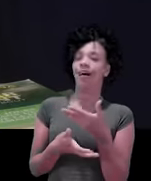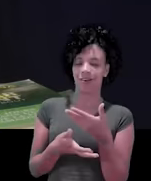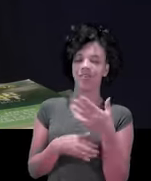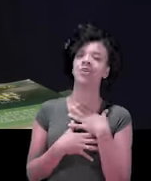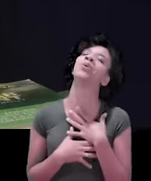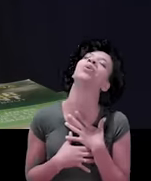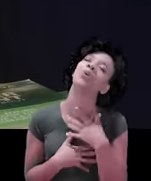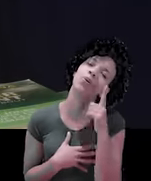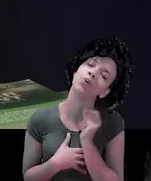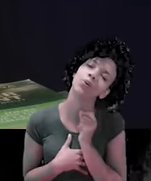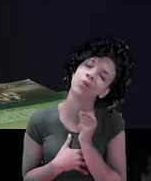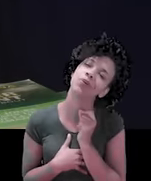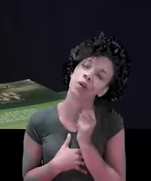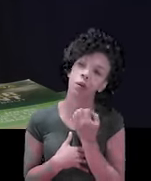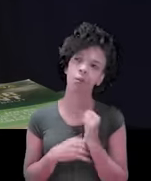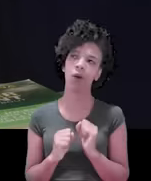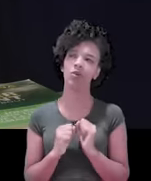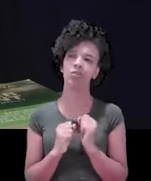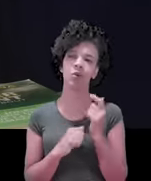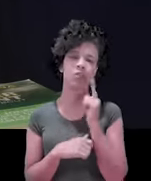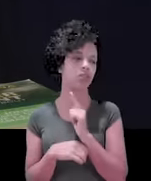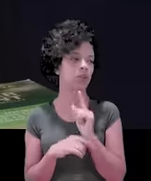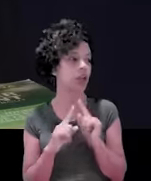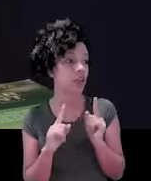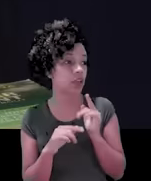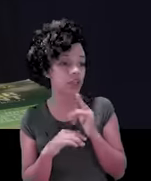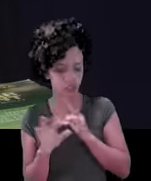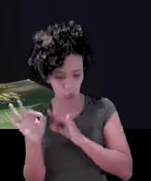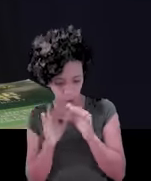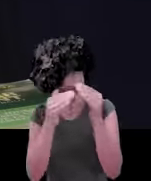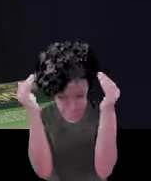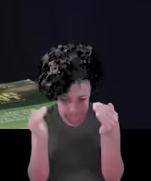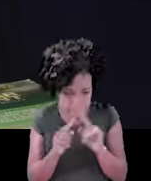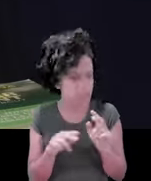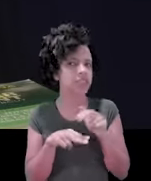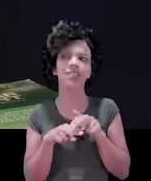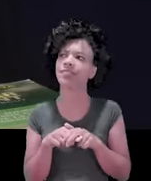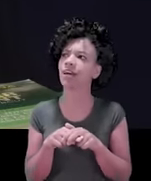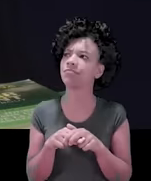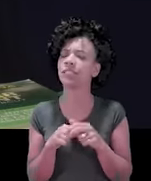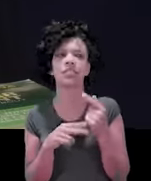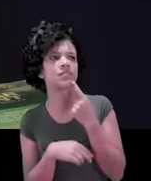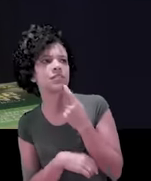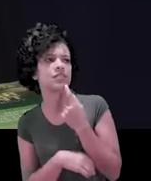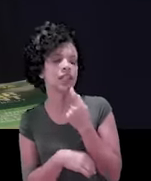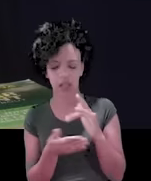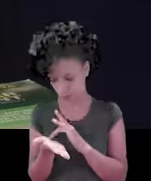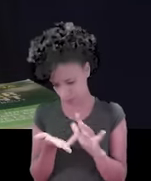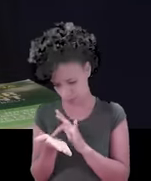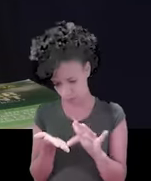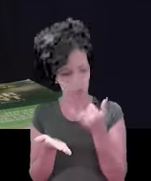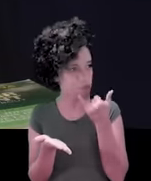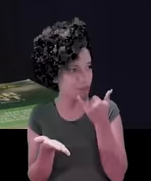uma relaxada e E aí eu ficava por ali mão tava briga mas tentava parava carregar muito louco ficava olhando para